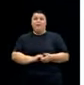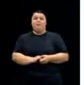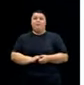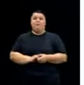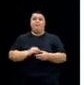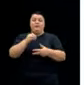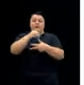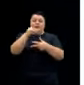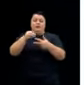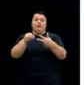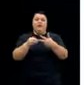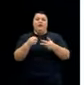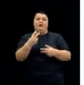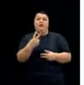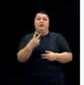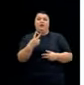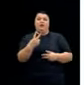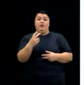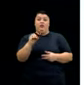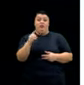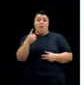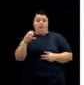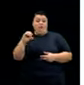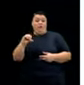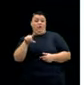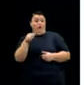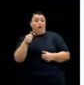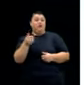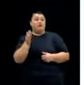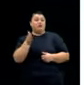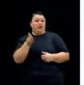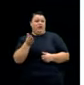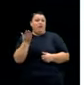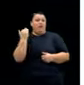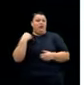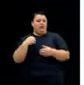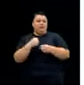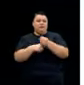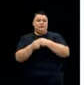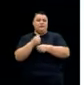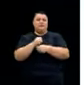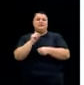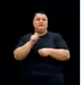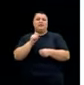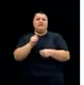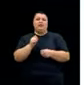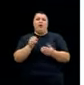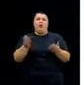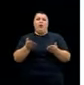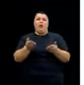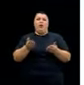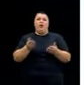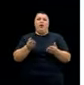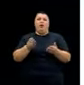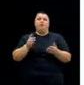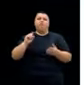Enem 2019, ó, foi bem recente essa questão. A poluição